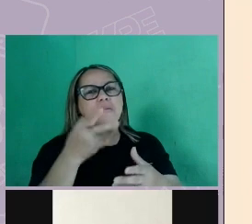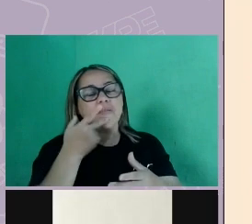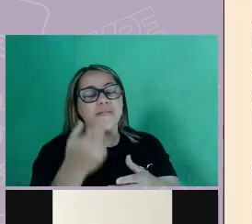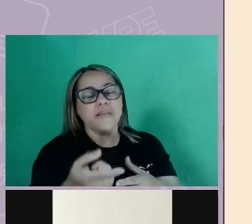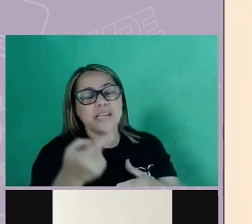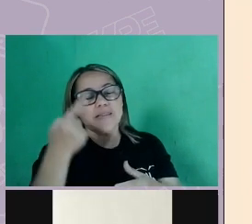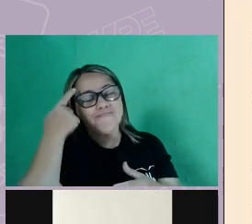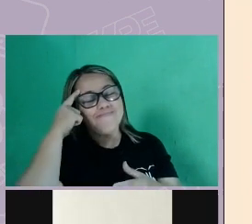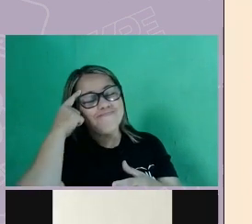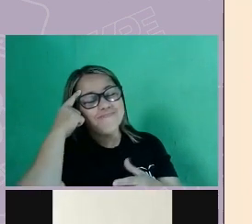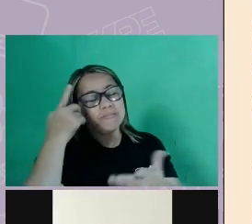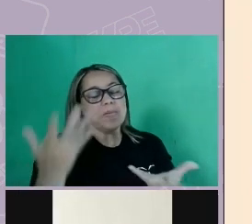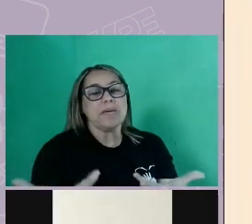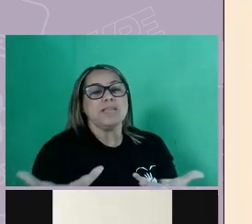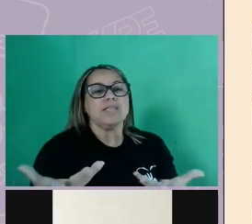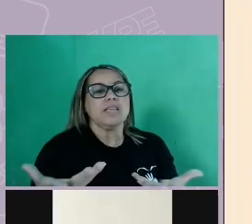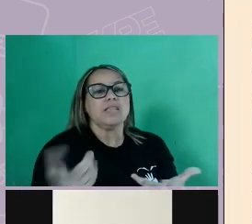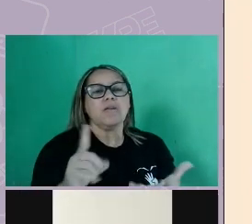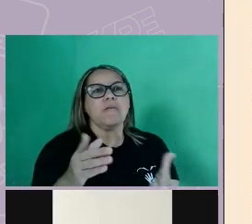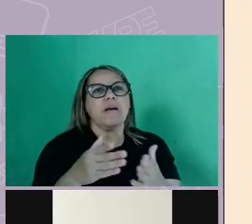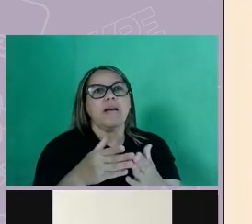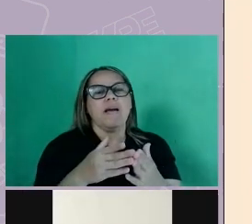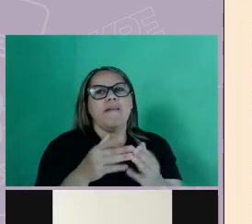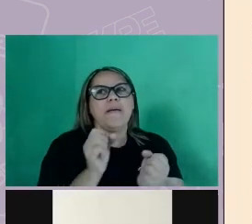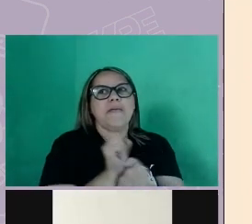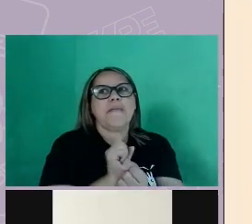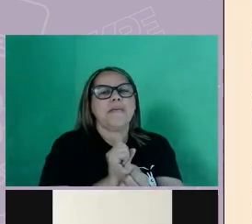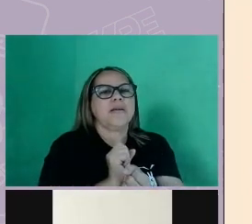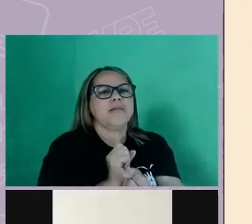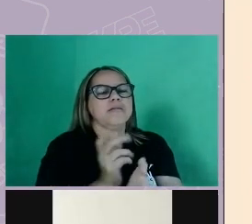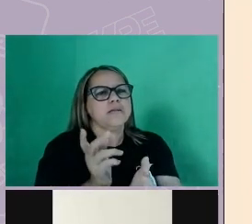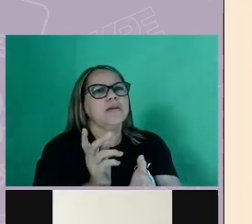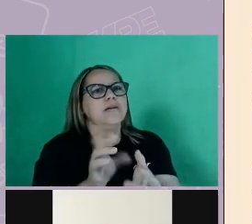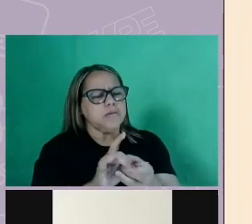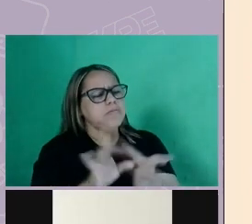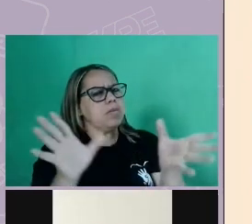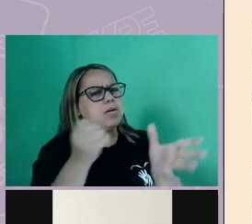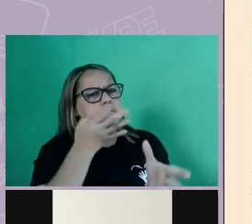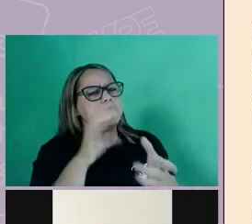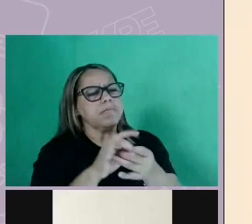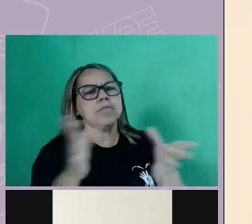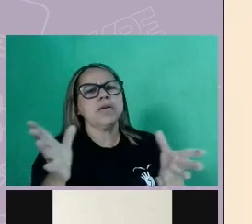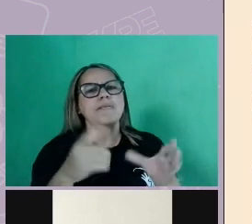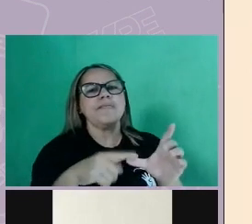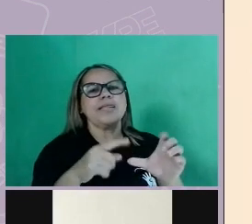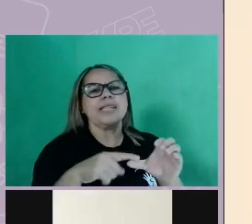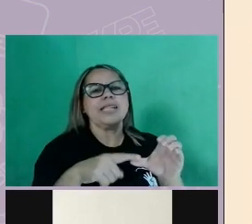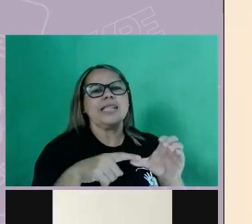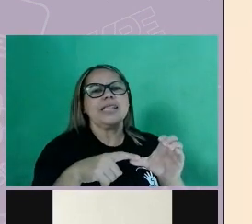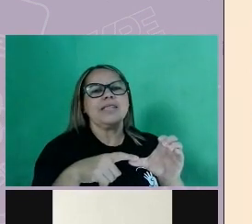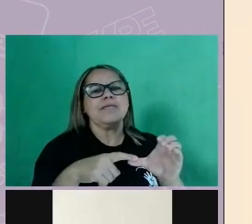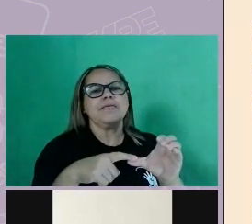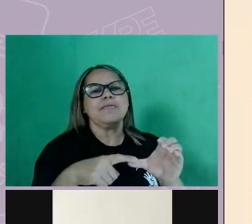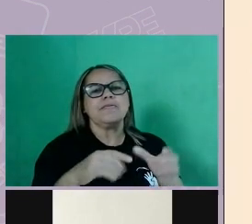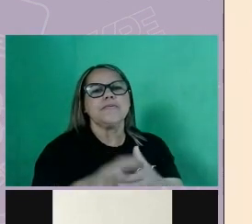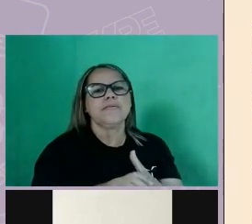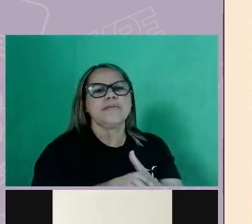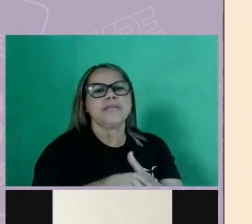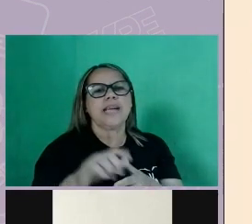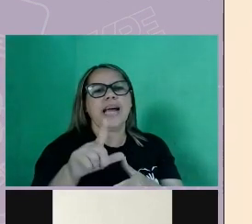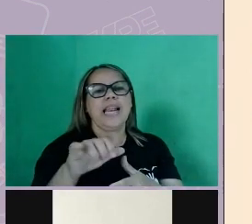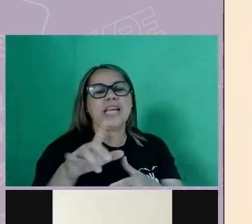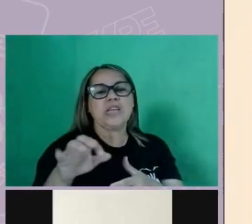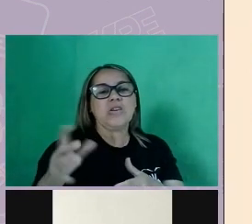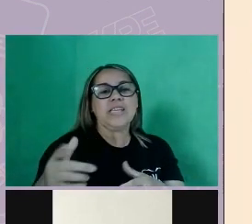não é um perigo para a liberdade na verdade é uma coisa boa para a liberdade letra C a alegoria da caverna é